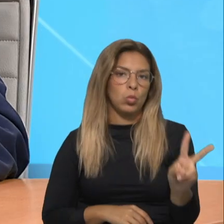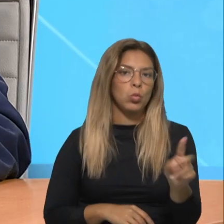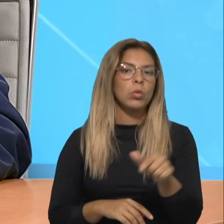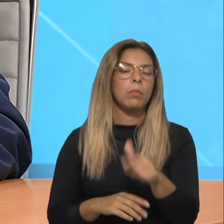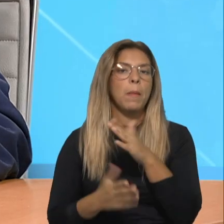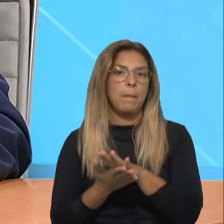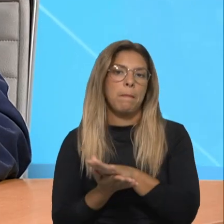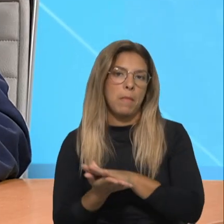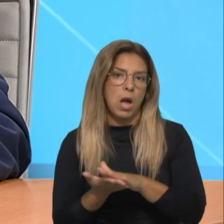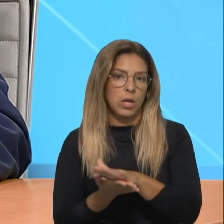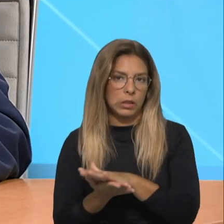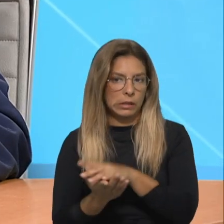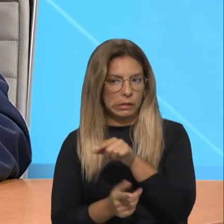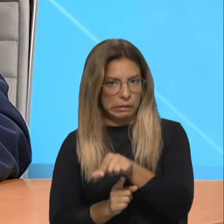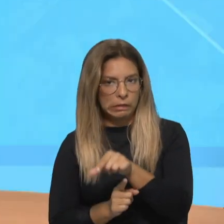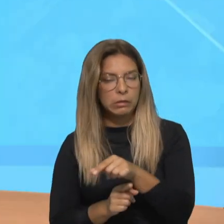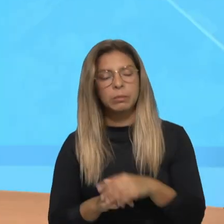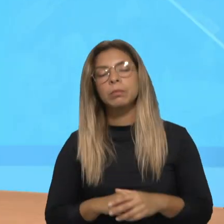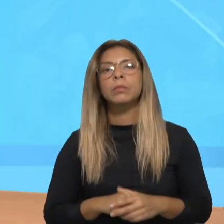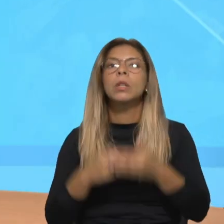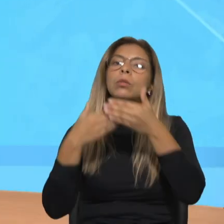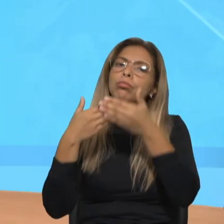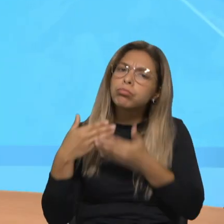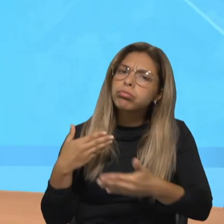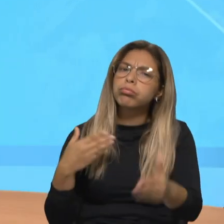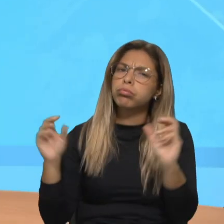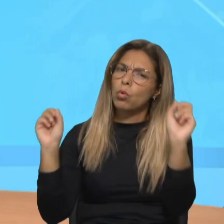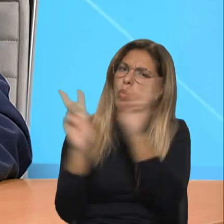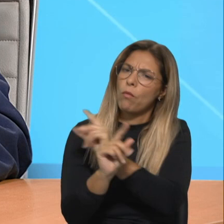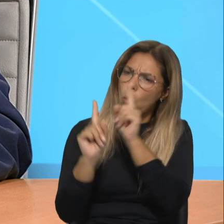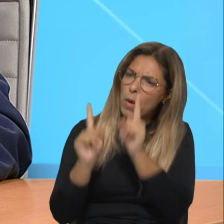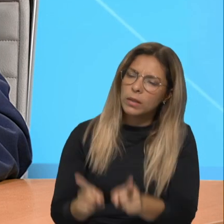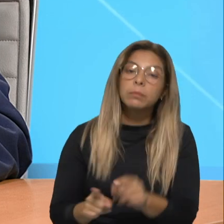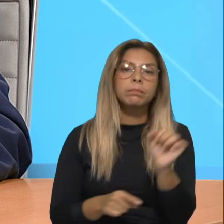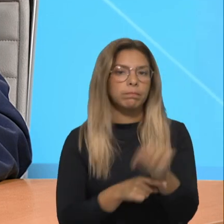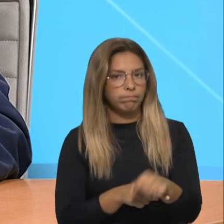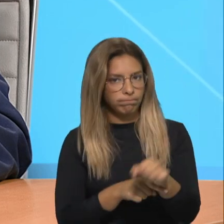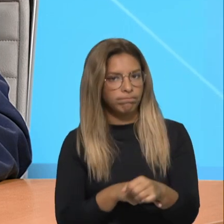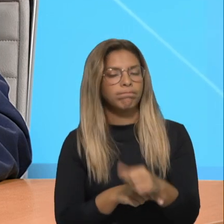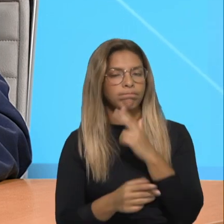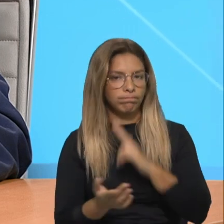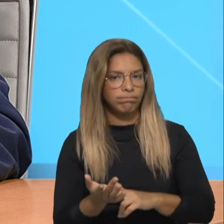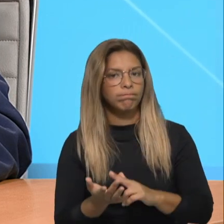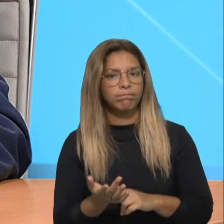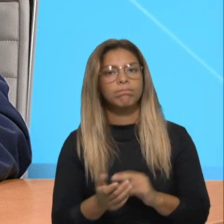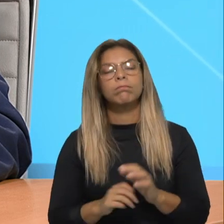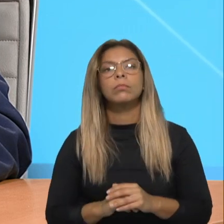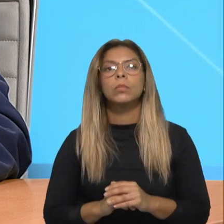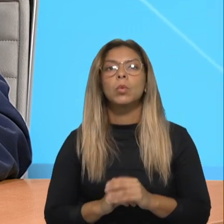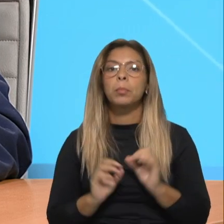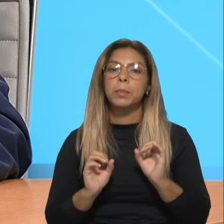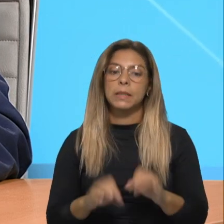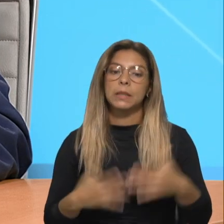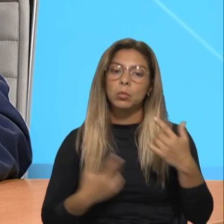base. E foi o início de uma nova era nesta temática? Foi claramente o início de uma nova era. Os primeiros 2